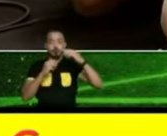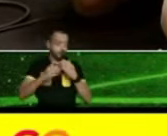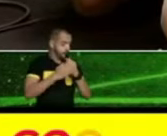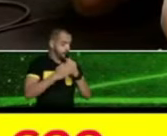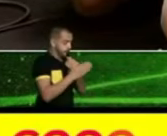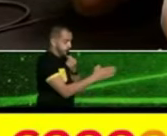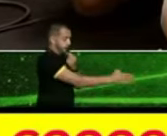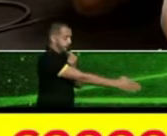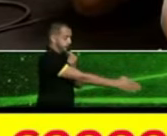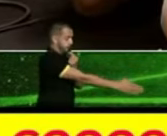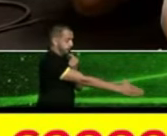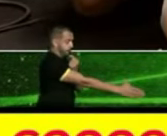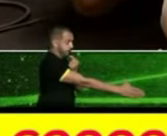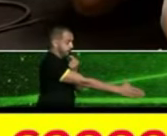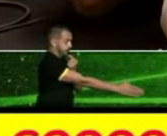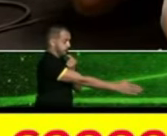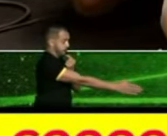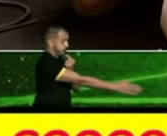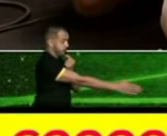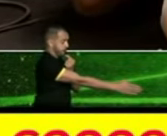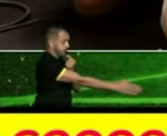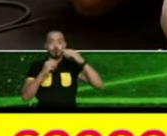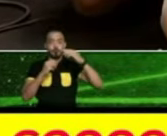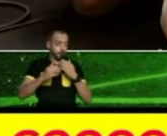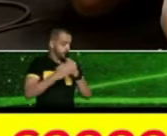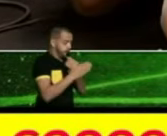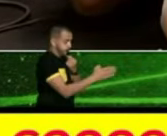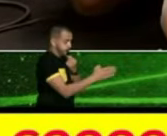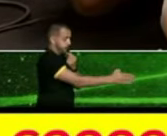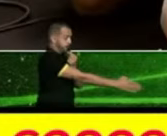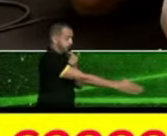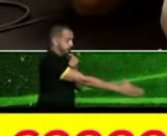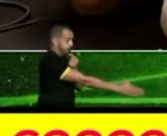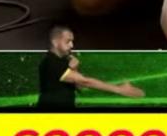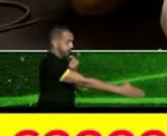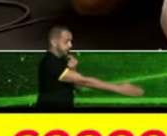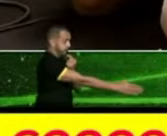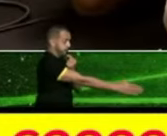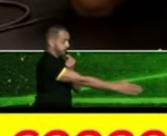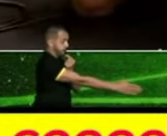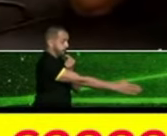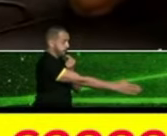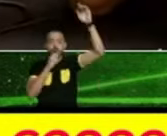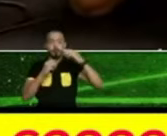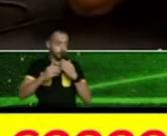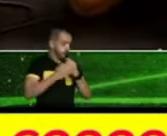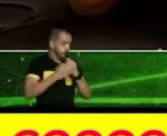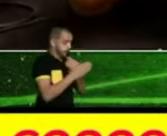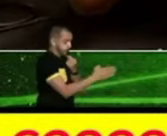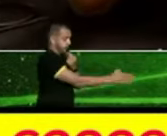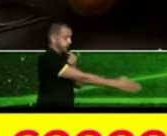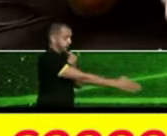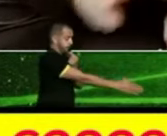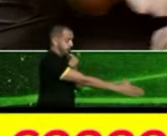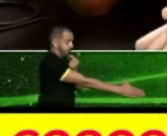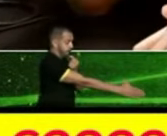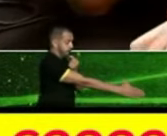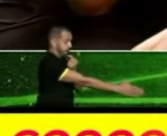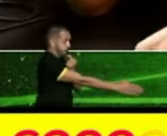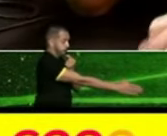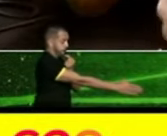ganhar Vit cruzeirão cabuloso Vital Vital